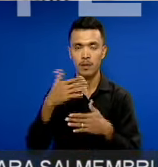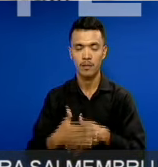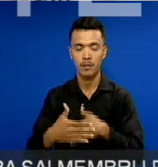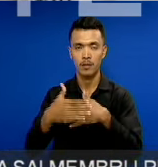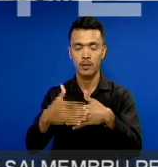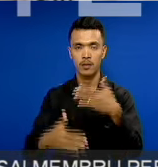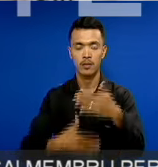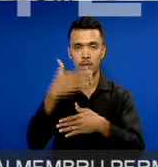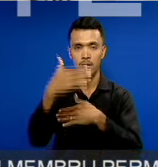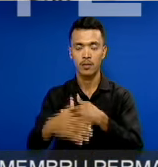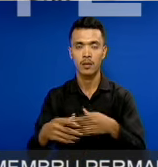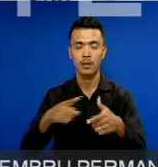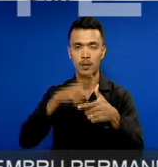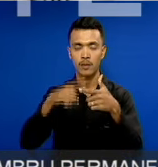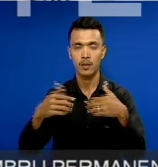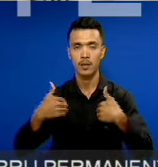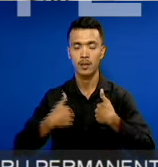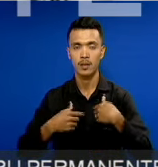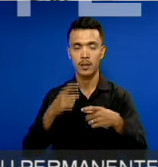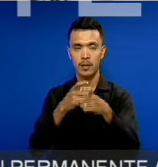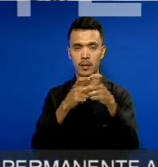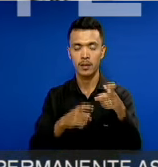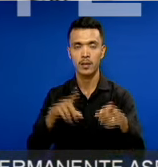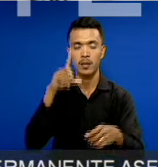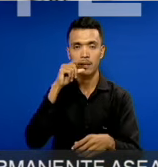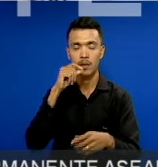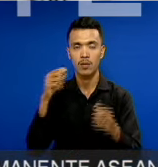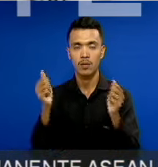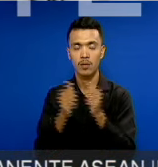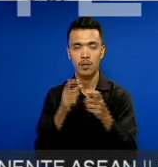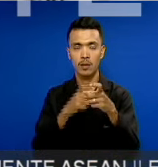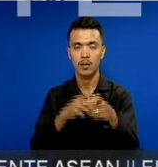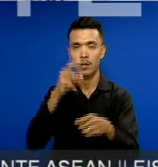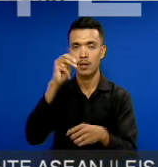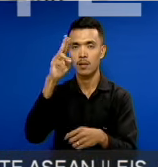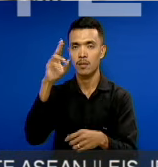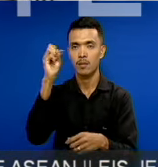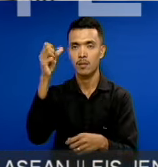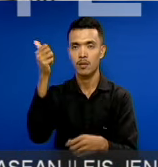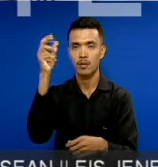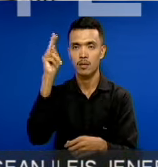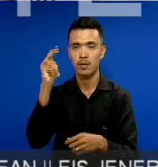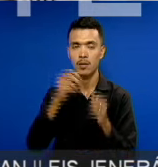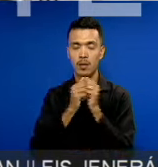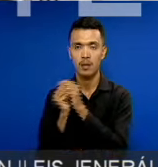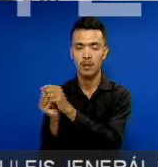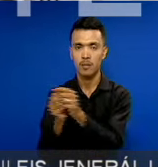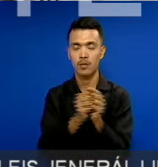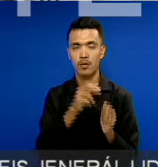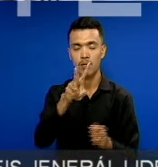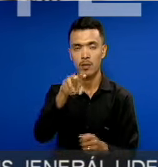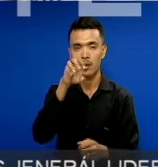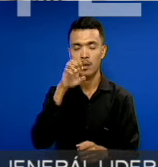hoje, mos ia quilat mano, o kilat musa manunia nebe amutu koni quantitari 250 pa kaisa